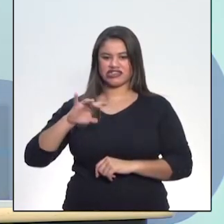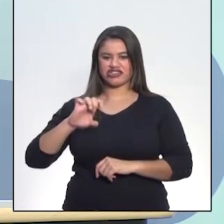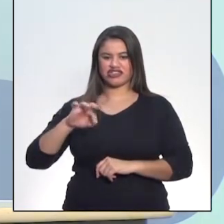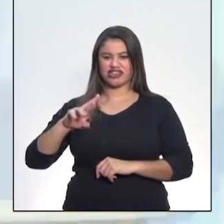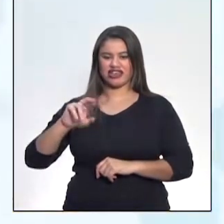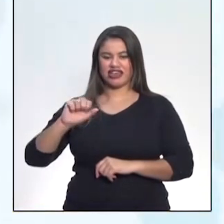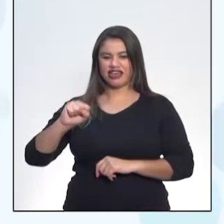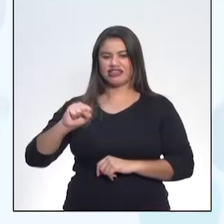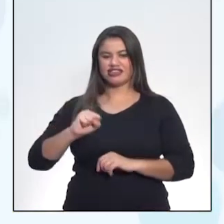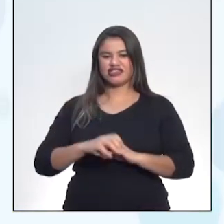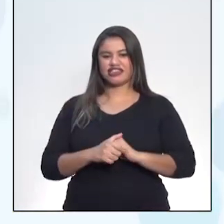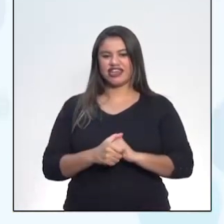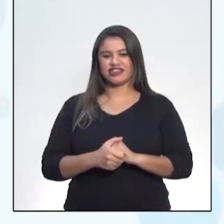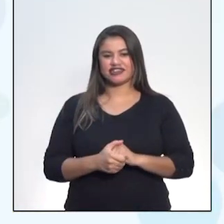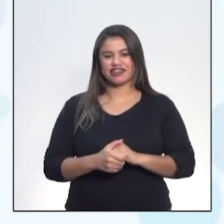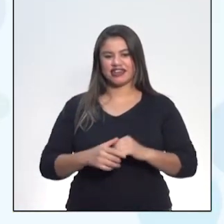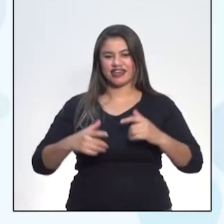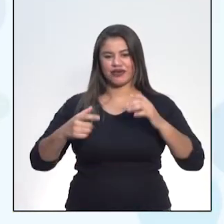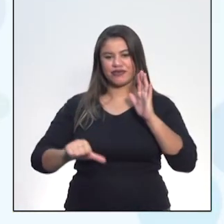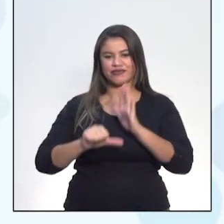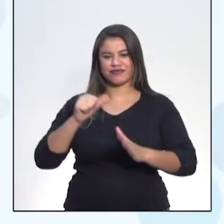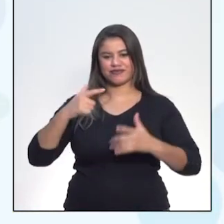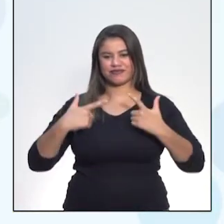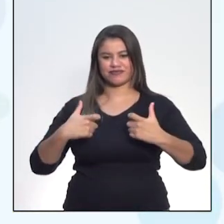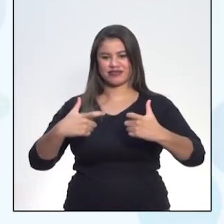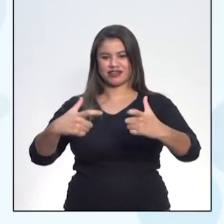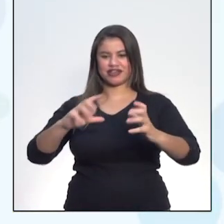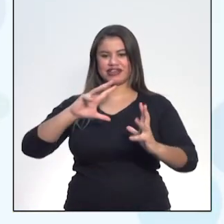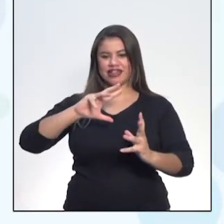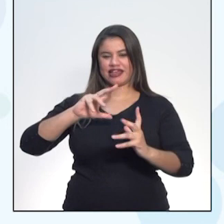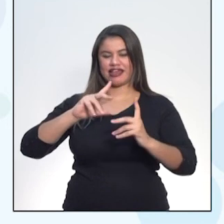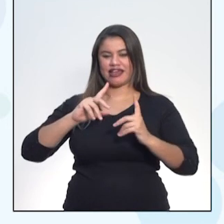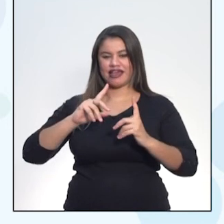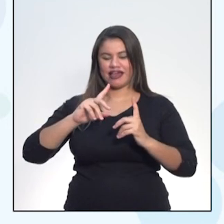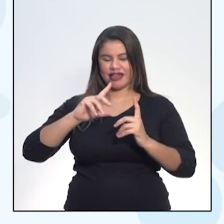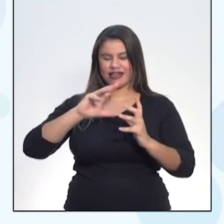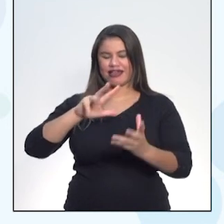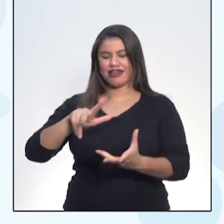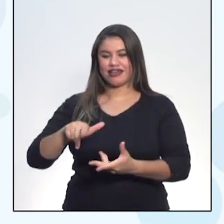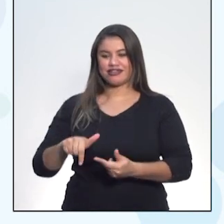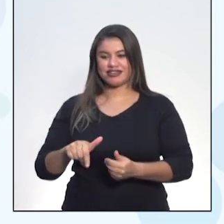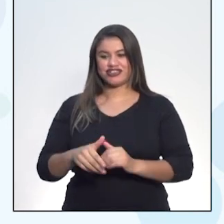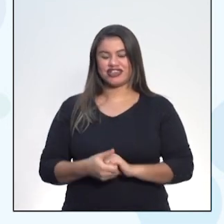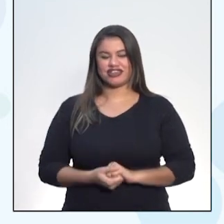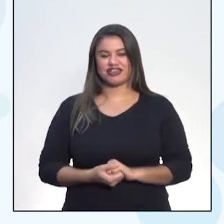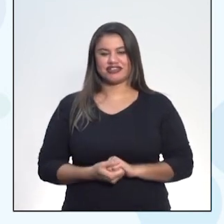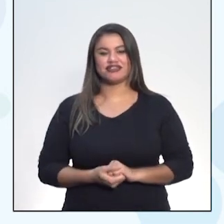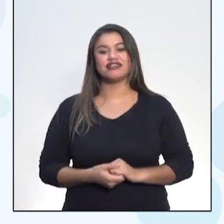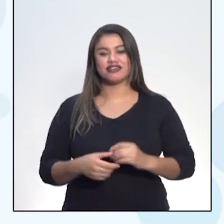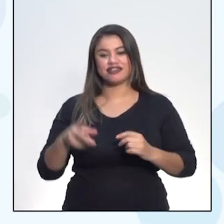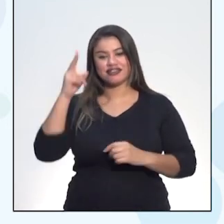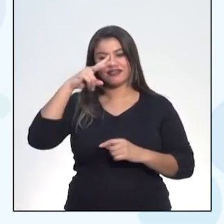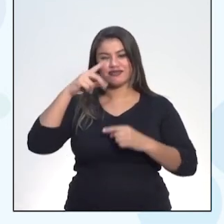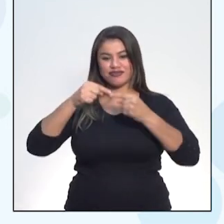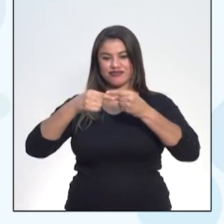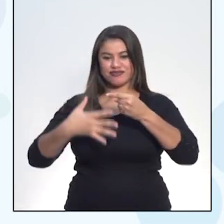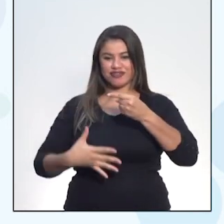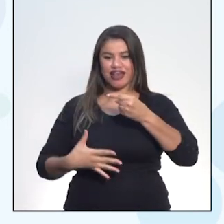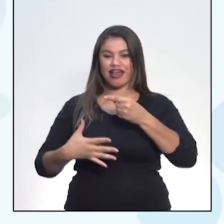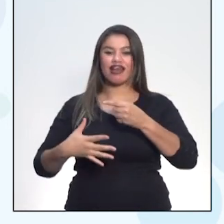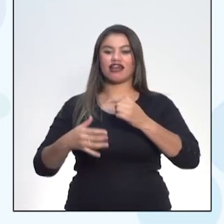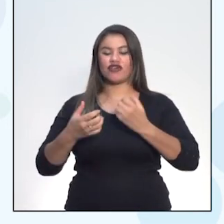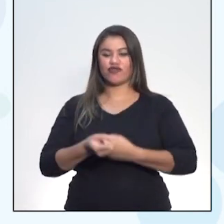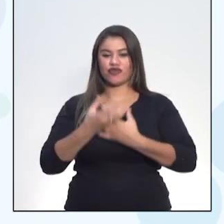Guerra Mundial. Lembrando de participarem pelo chat, não deixem informações pessoais para a segurança de vocês